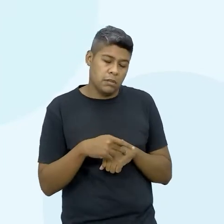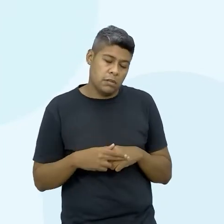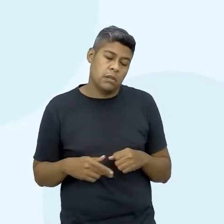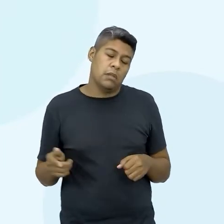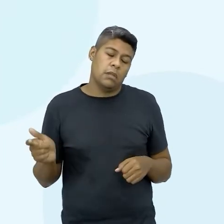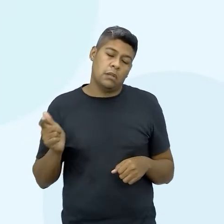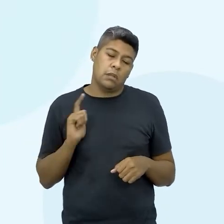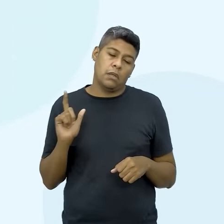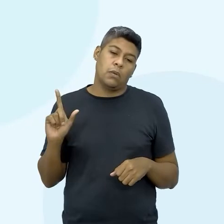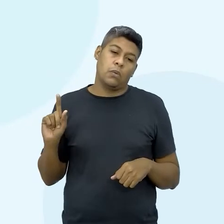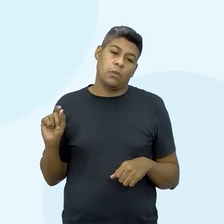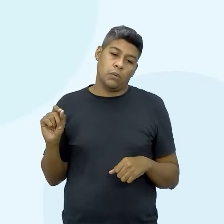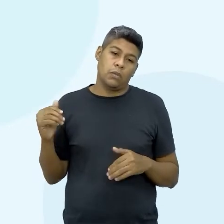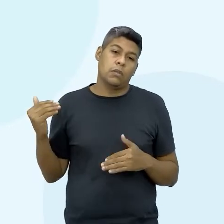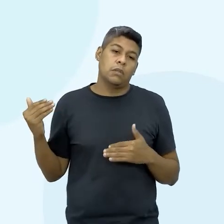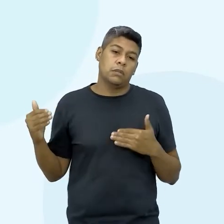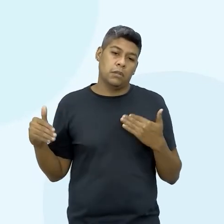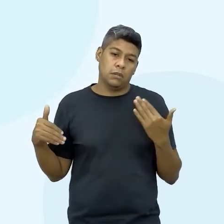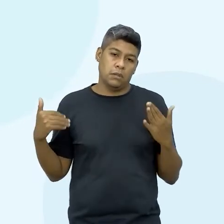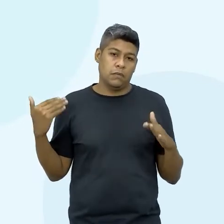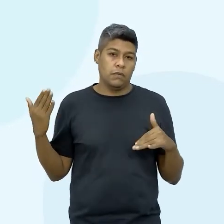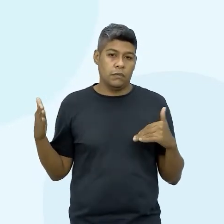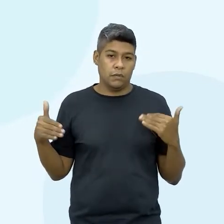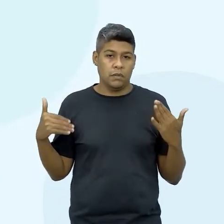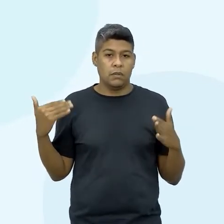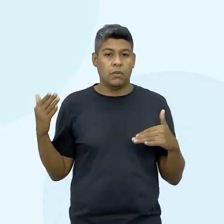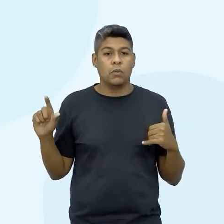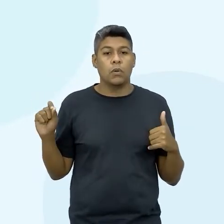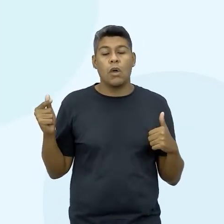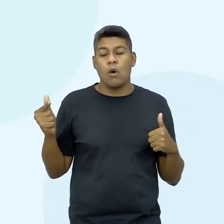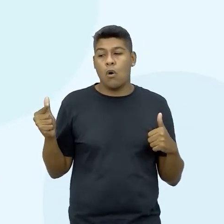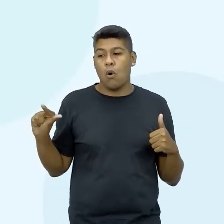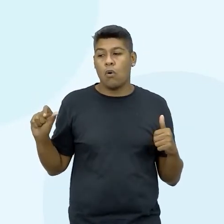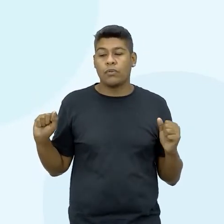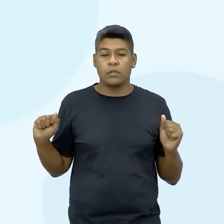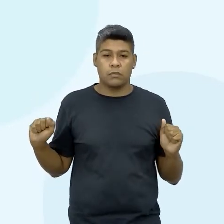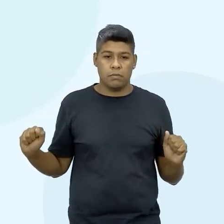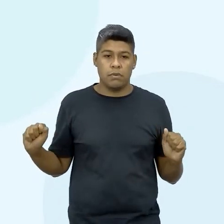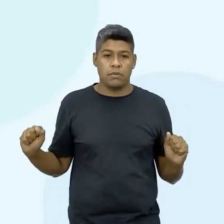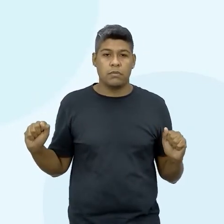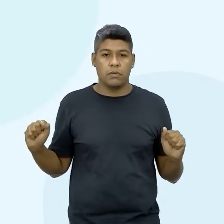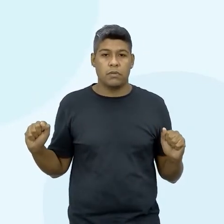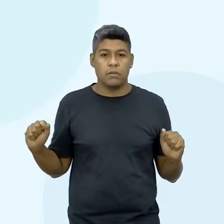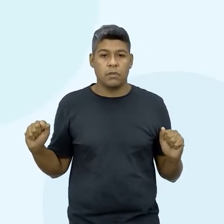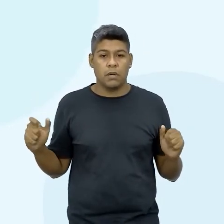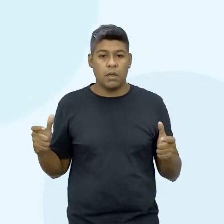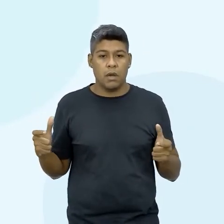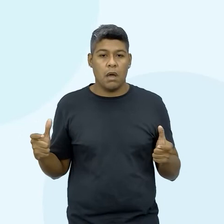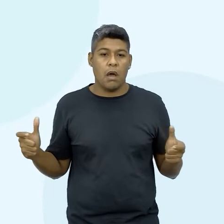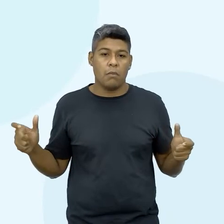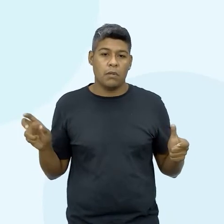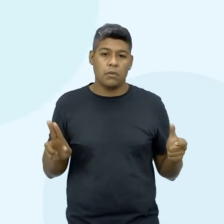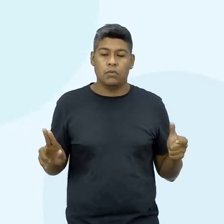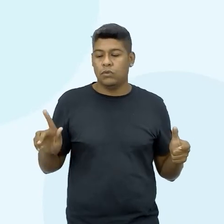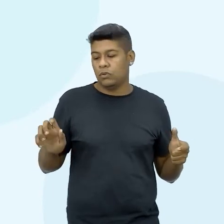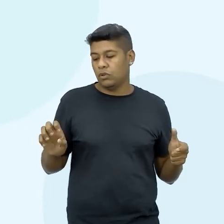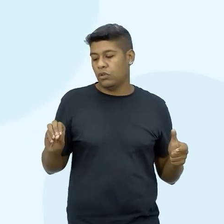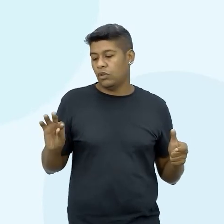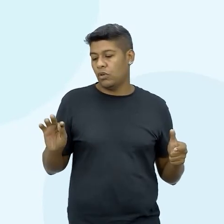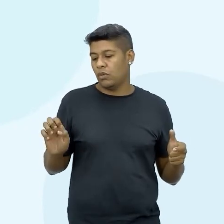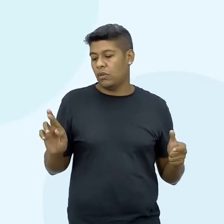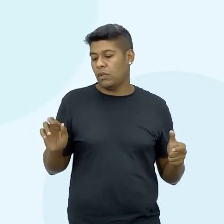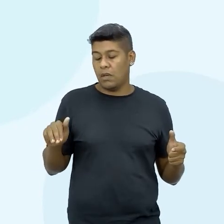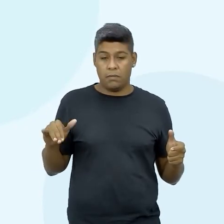têm desenvolvendo outras possibilidades em aumentar, então, o uso de geotérmica, de